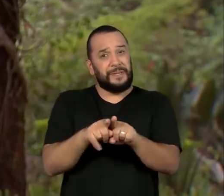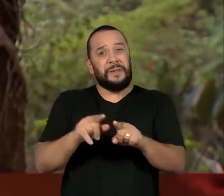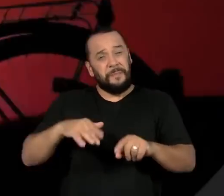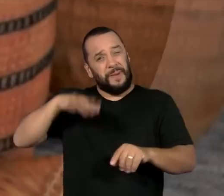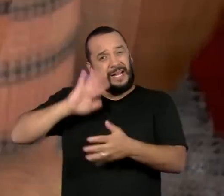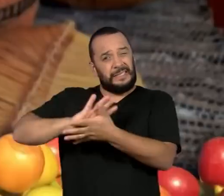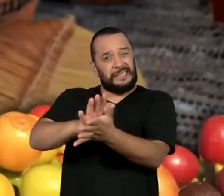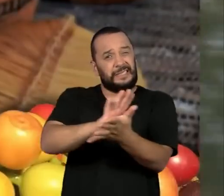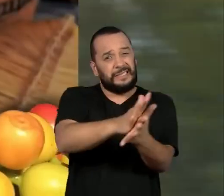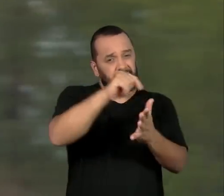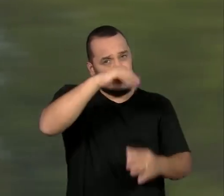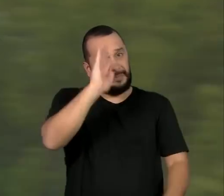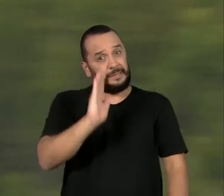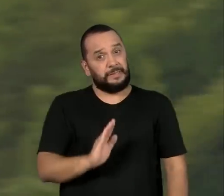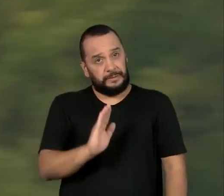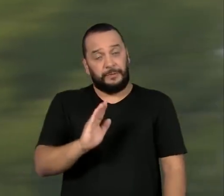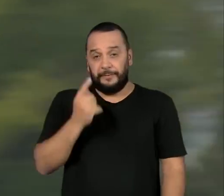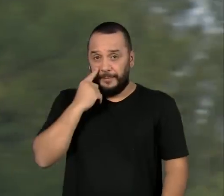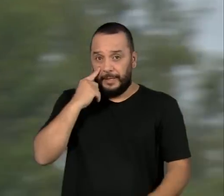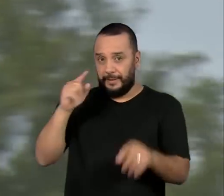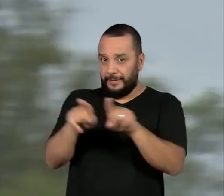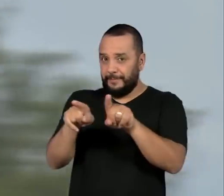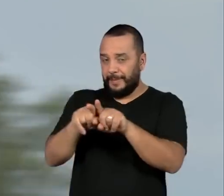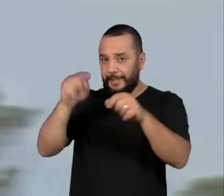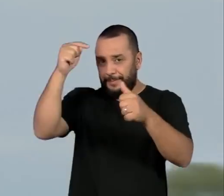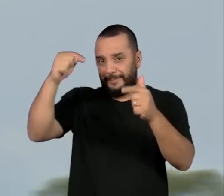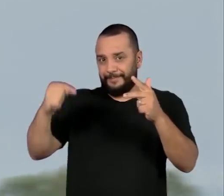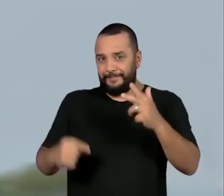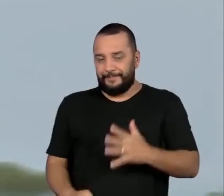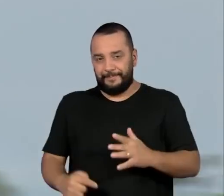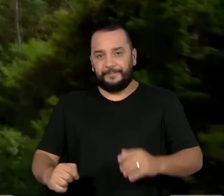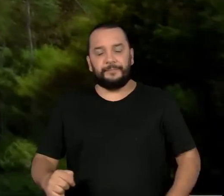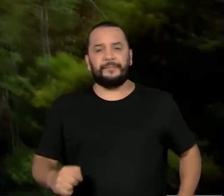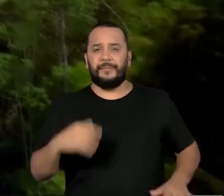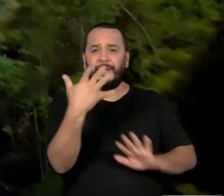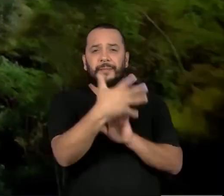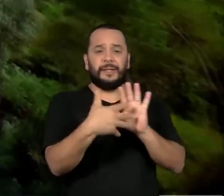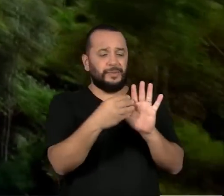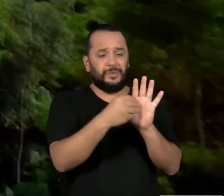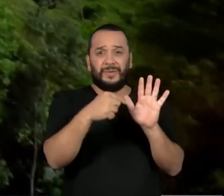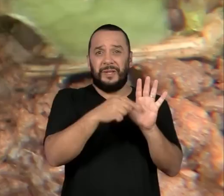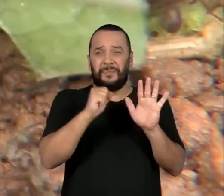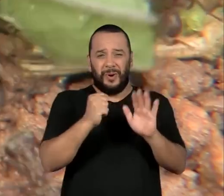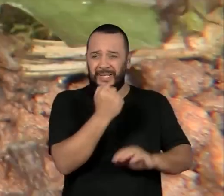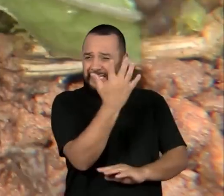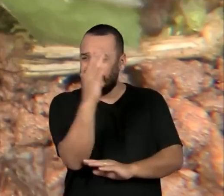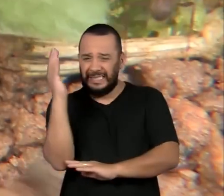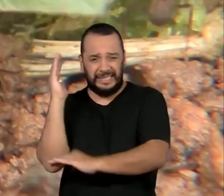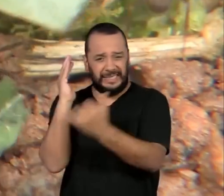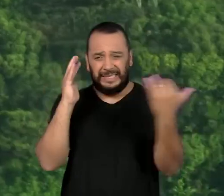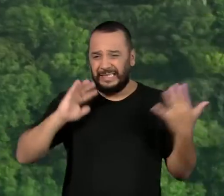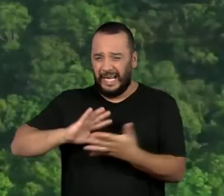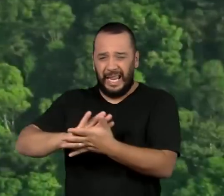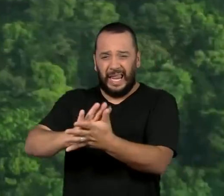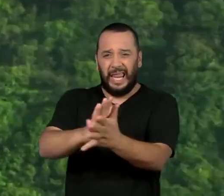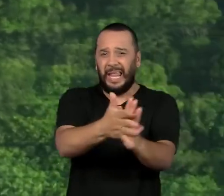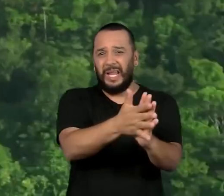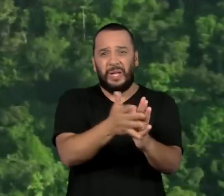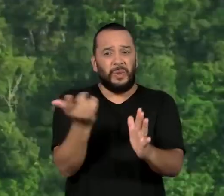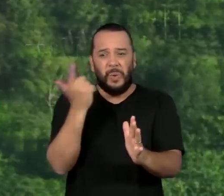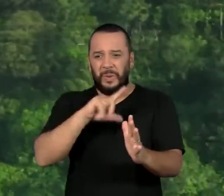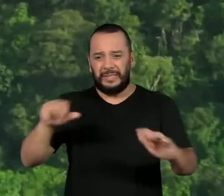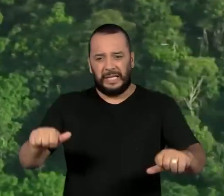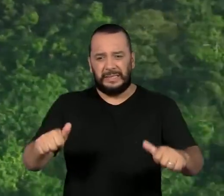também: a Amazônia está perto de atingir o ponto de não retorno, quando não consegue mais se recuperar